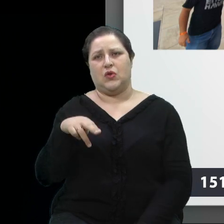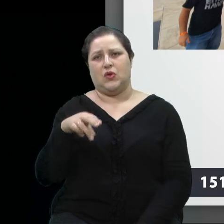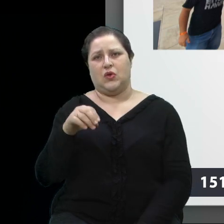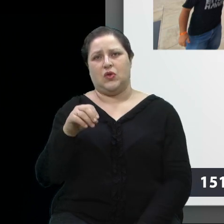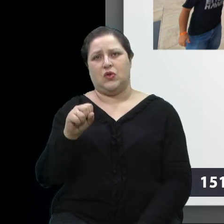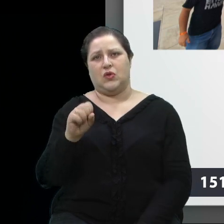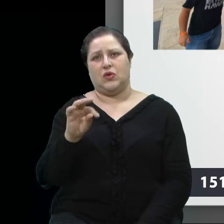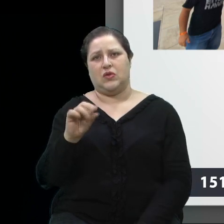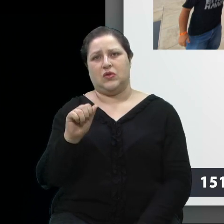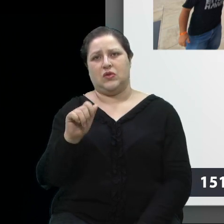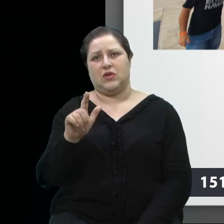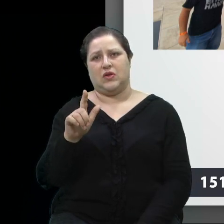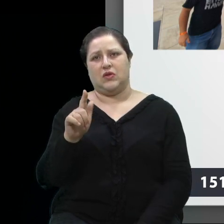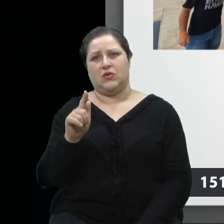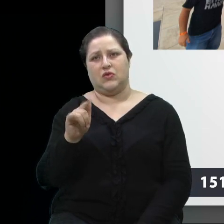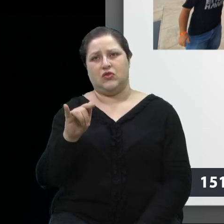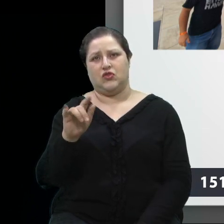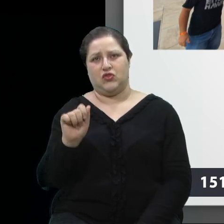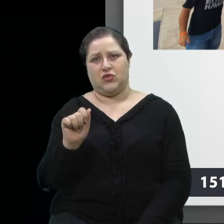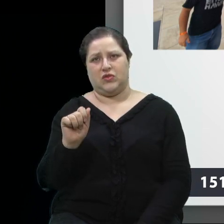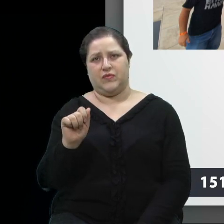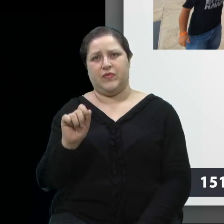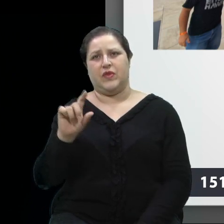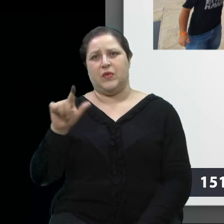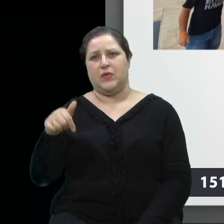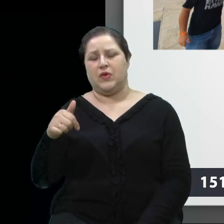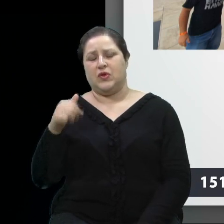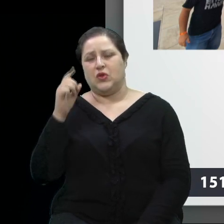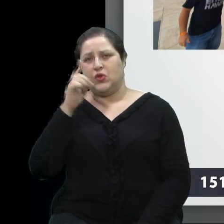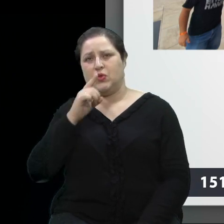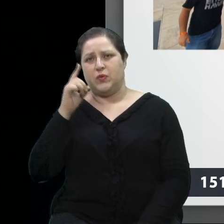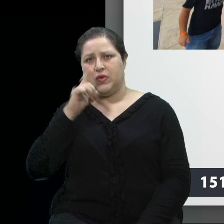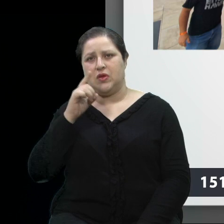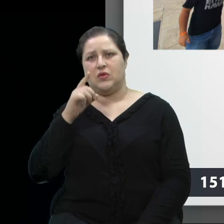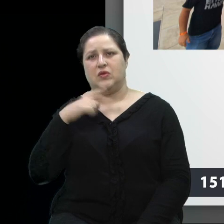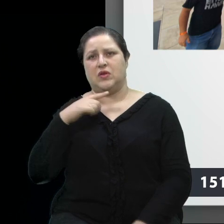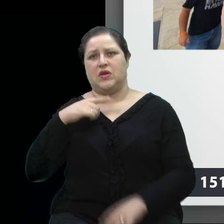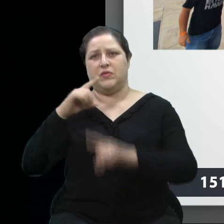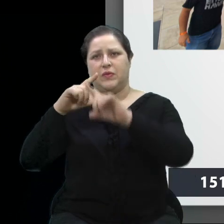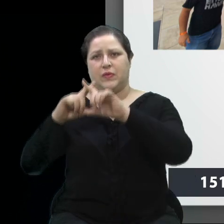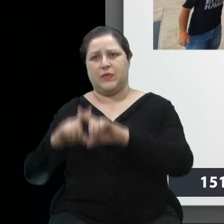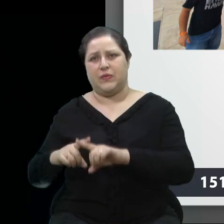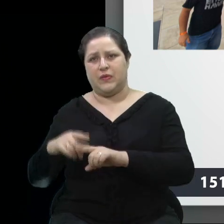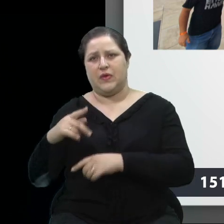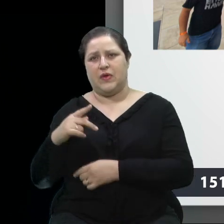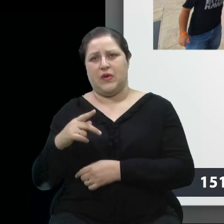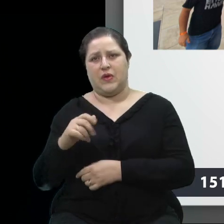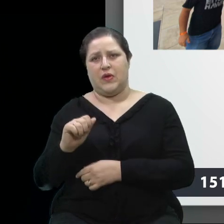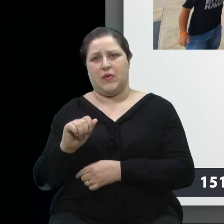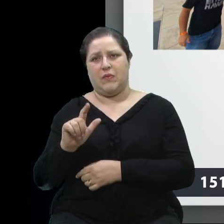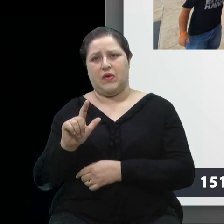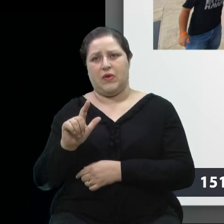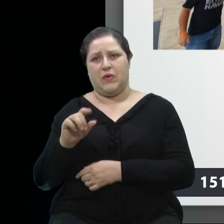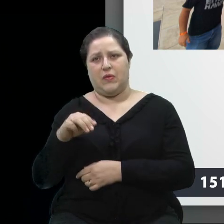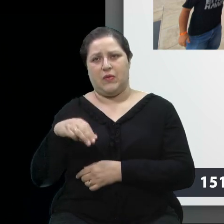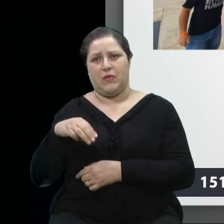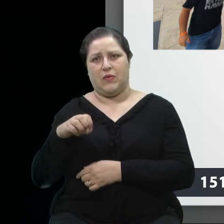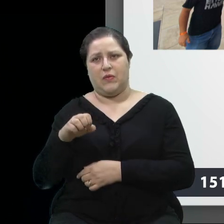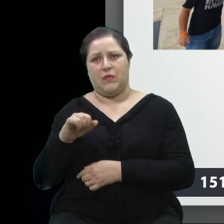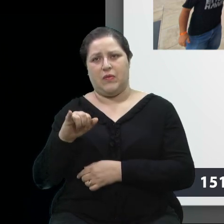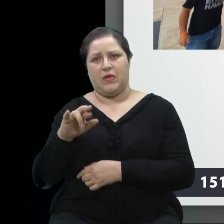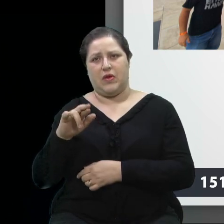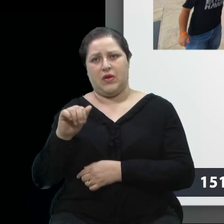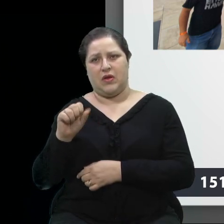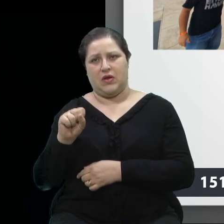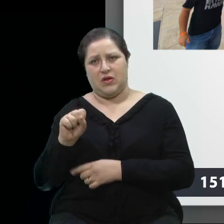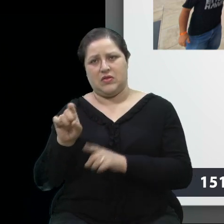domingo no Allianz Arena do Palmeiras, assistindo Palmeiras e Santos, que é uma outra forma de